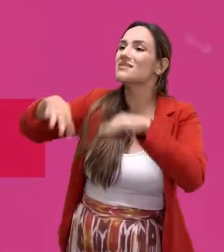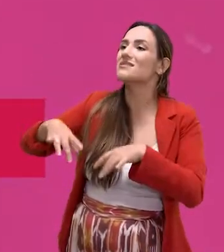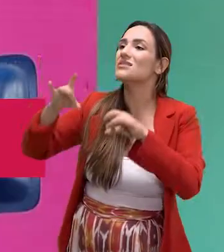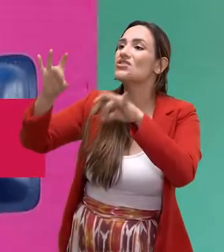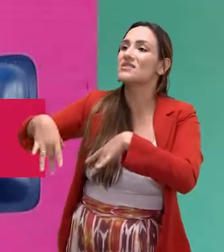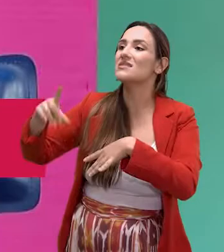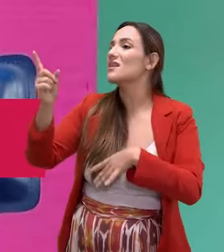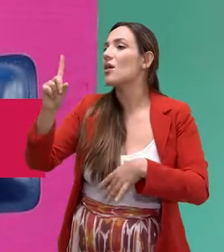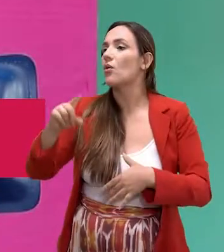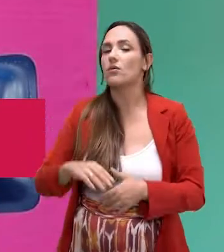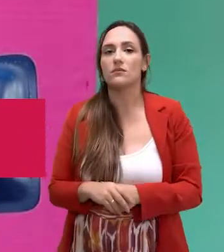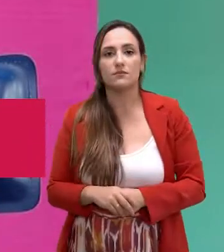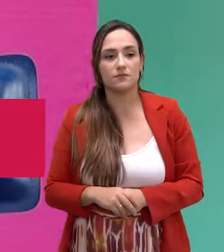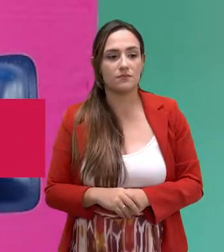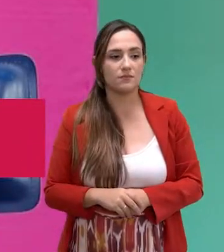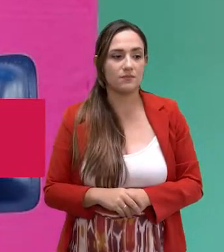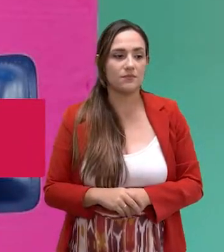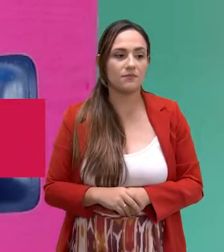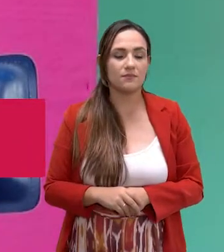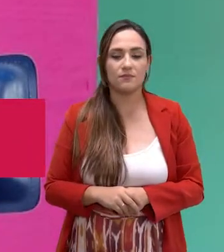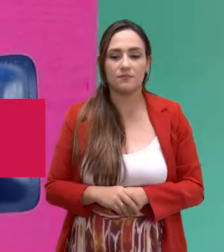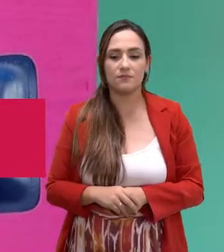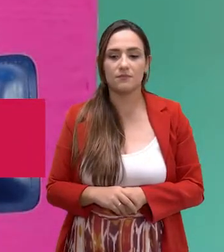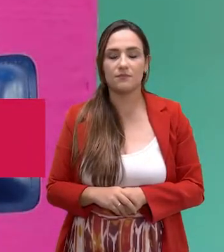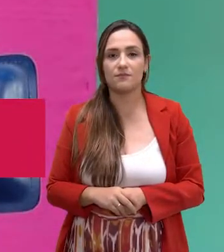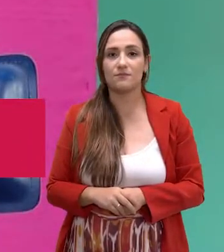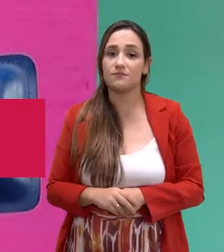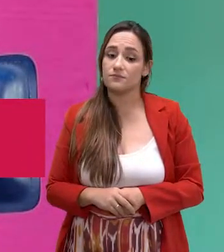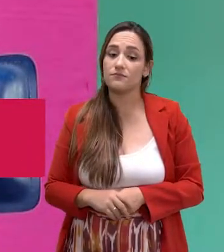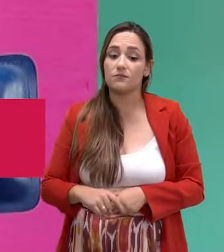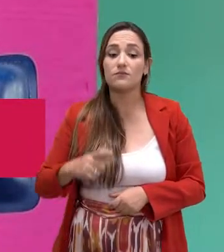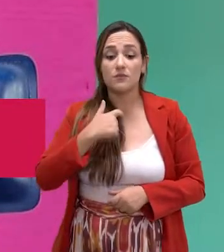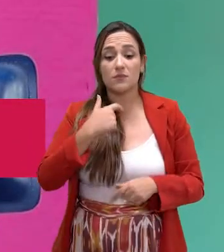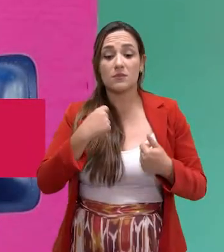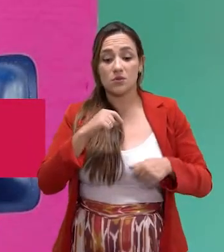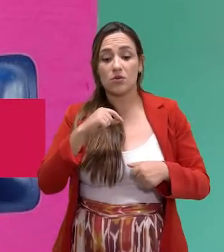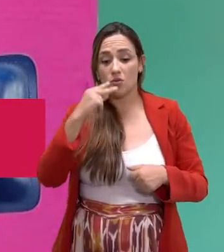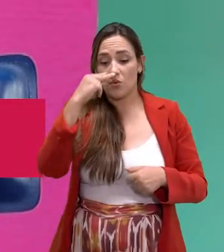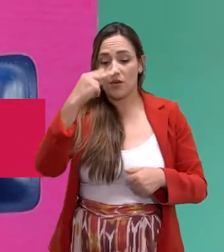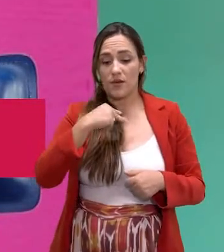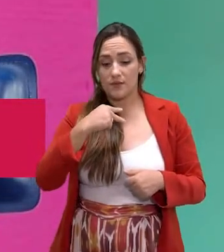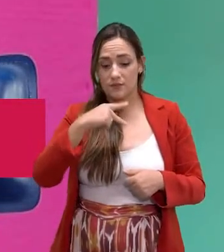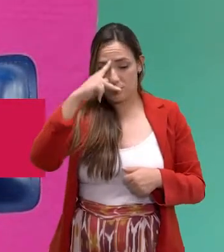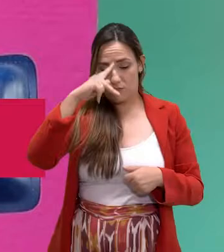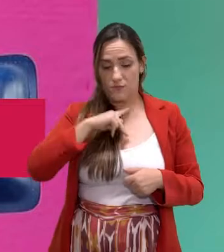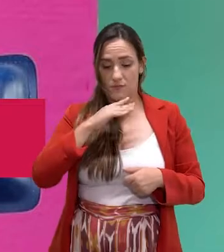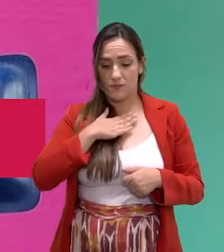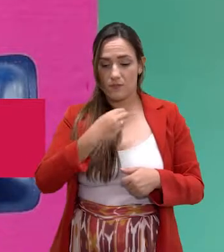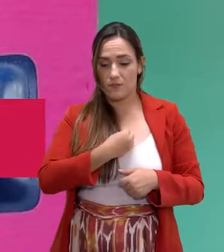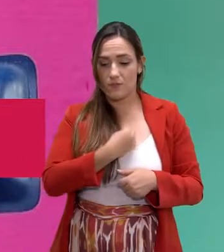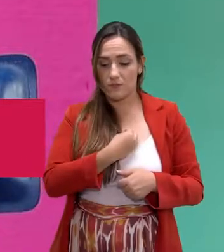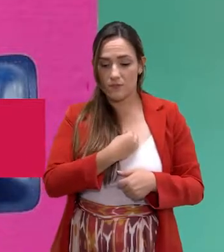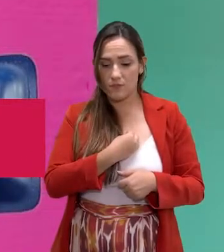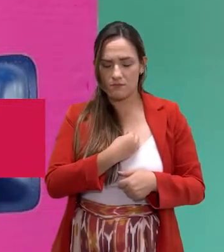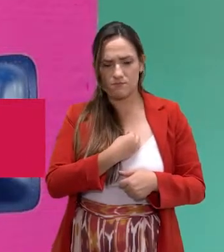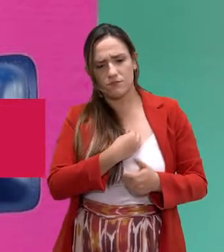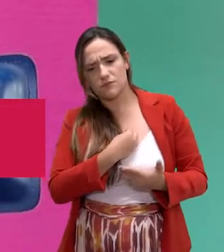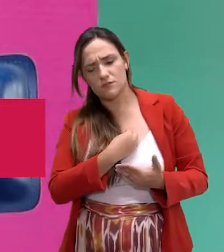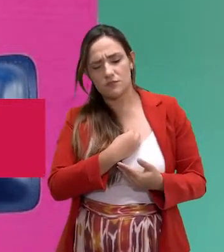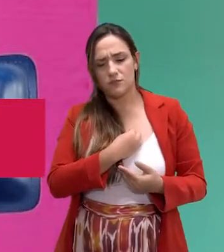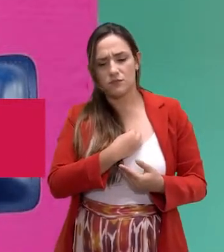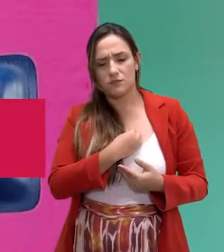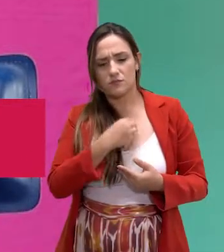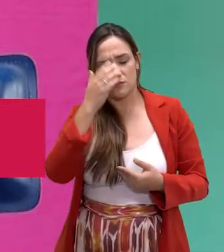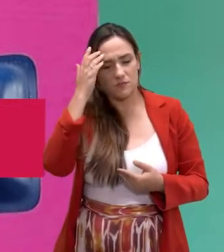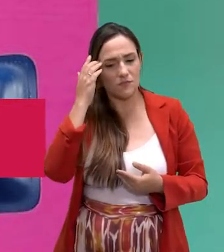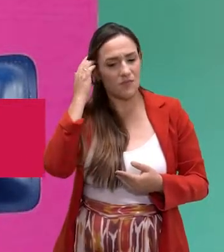desistam. Eu acho que, primeiro de tudo, Lívia, eu acho que você tem que olhar para dentro de você, entender o que você pretende da sua vida,